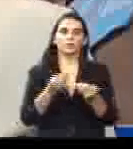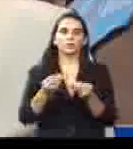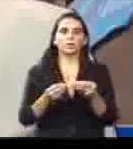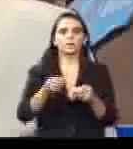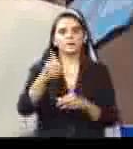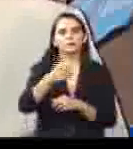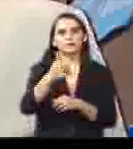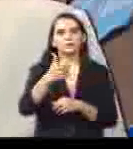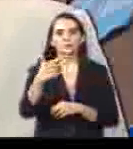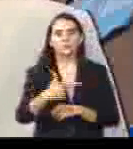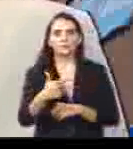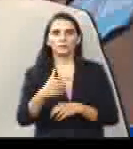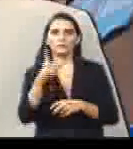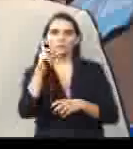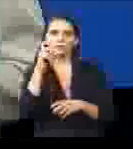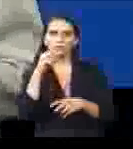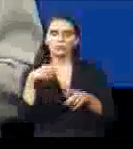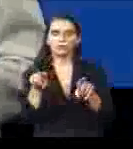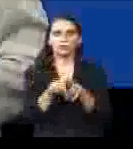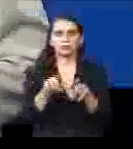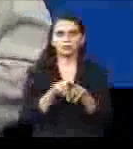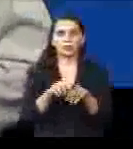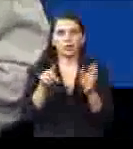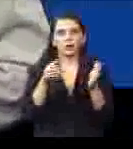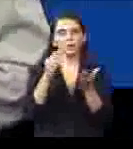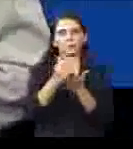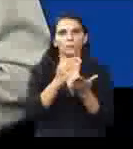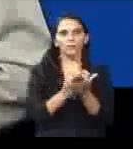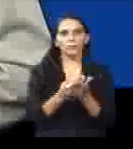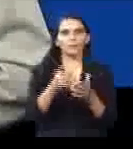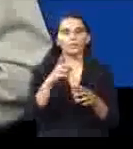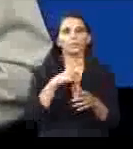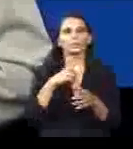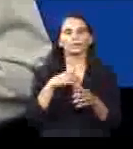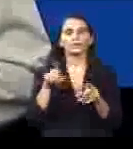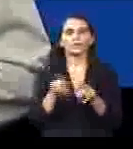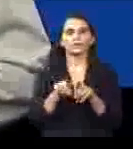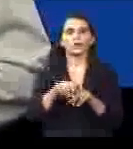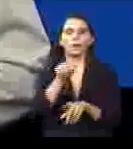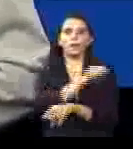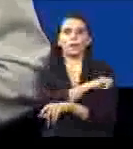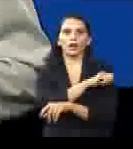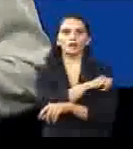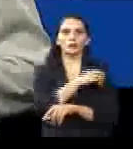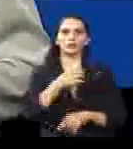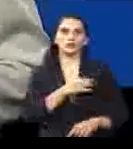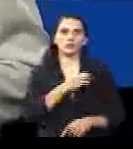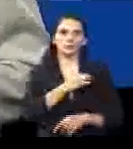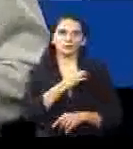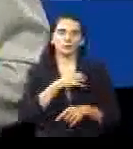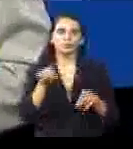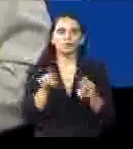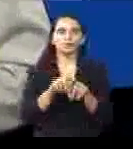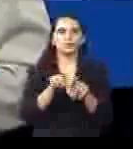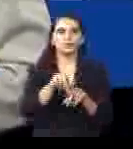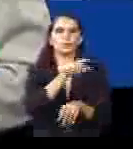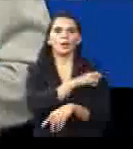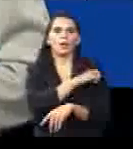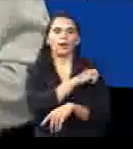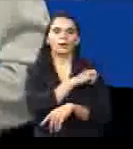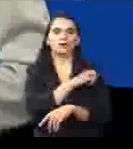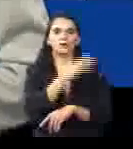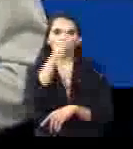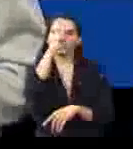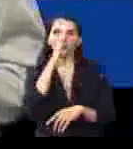fontes primárias e secundárias. Este projeto é executado por acadêmicos voluntários e bolsistas de iniciação